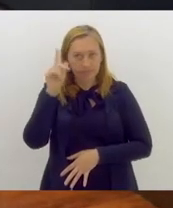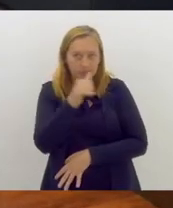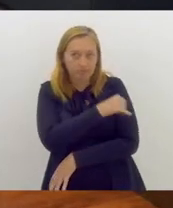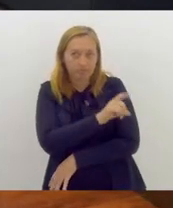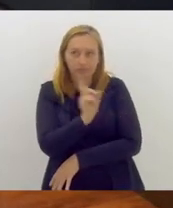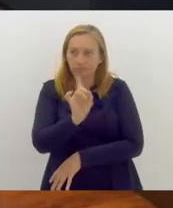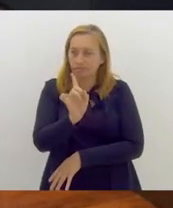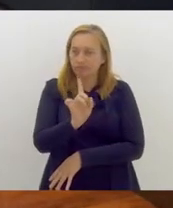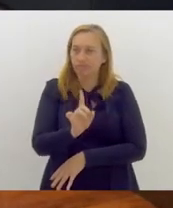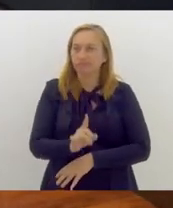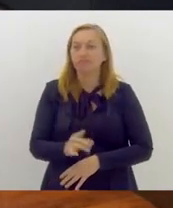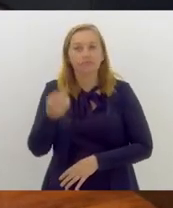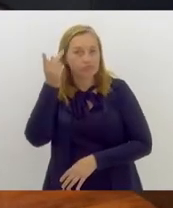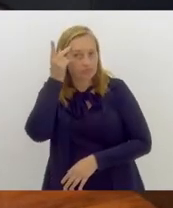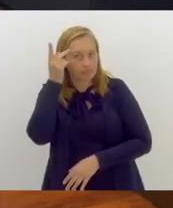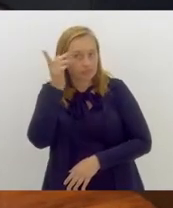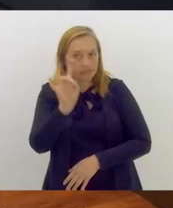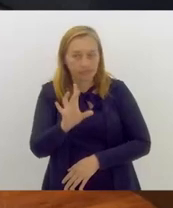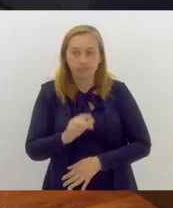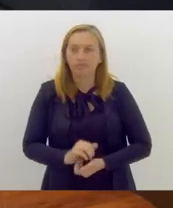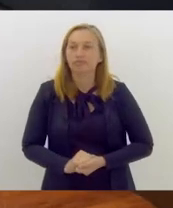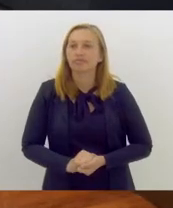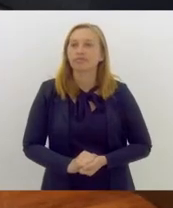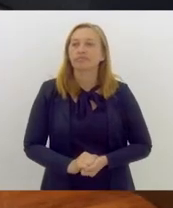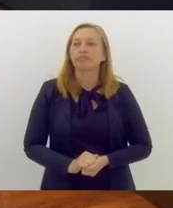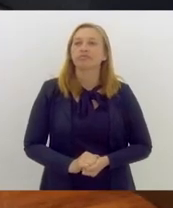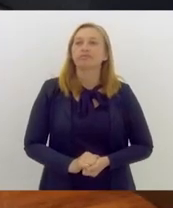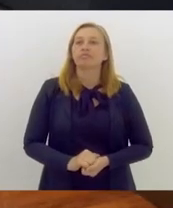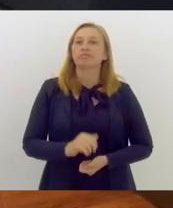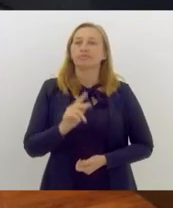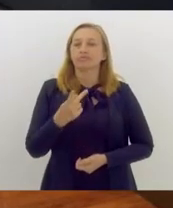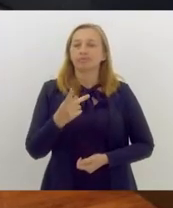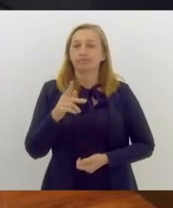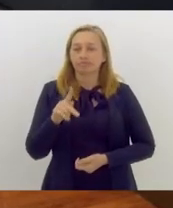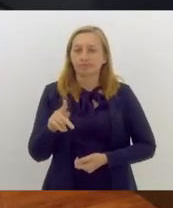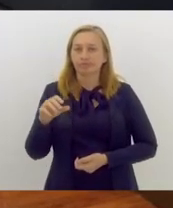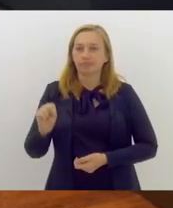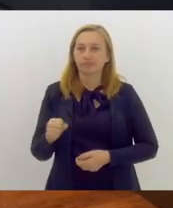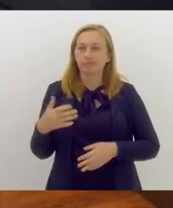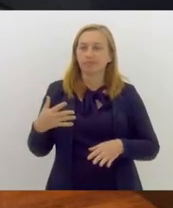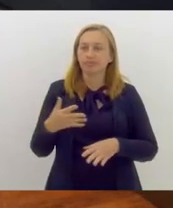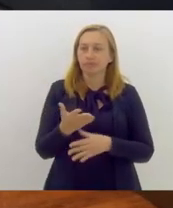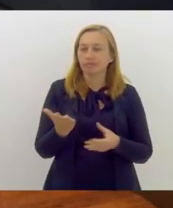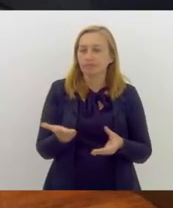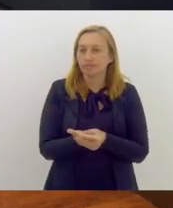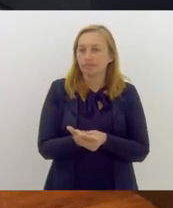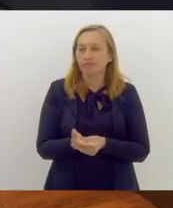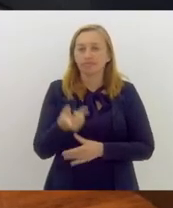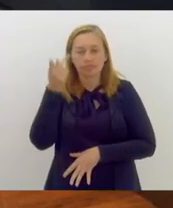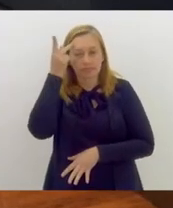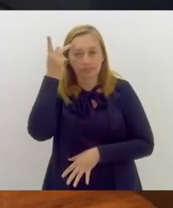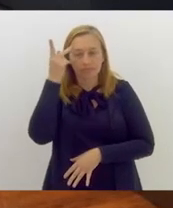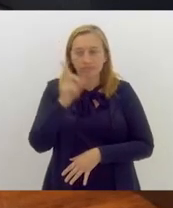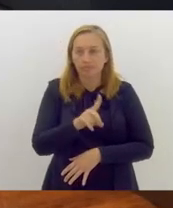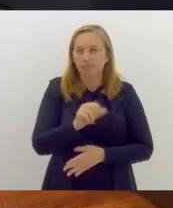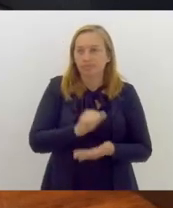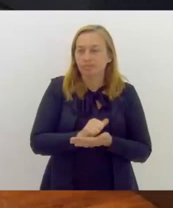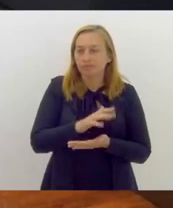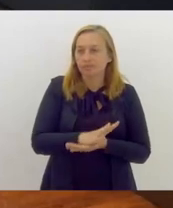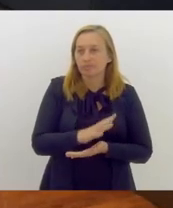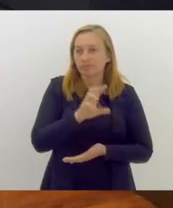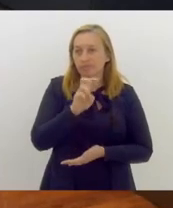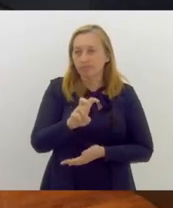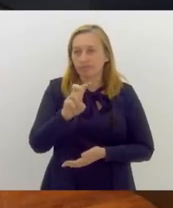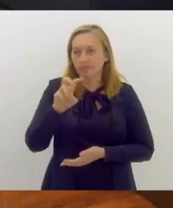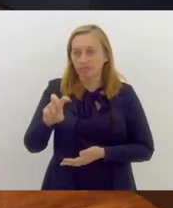em São Paulo a Capes entrou com uma ação no Tribunal de Justiça de São Paulo ele teve a suspensão da multa de 558